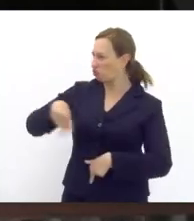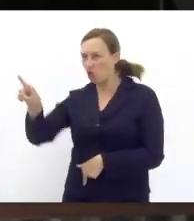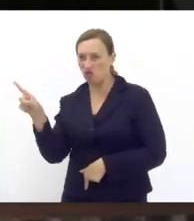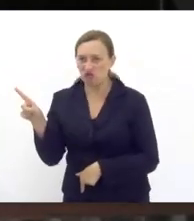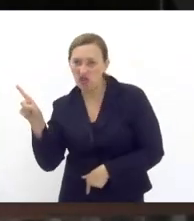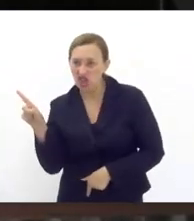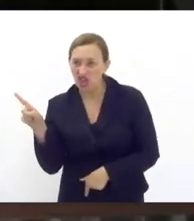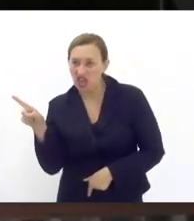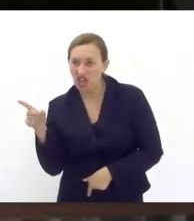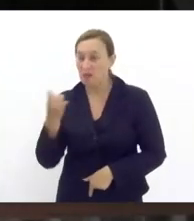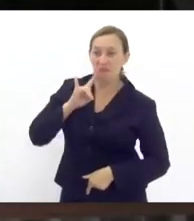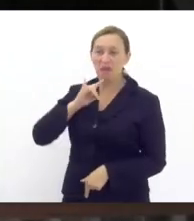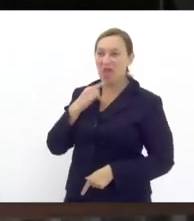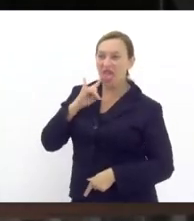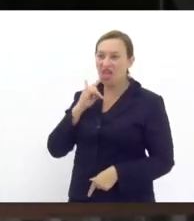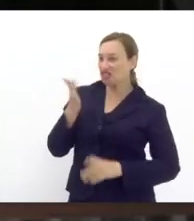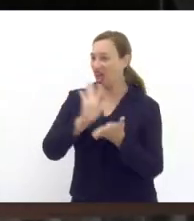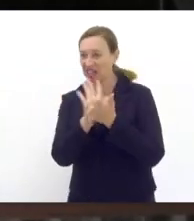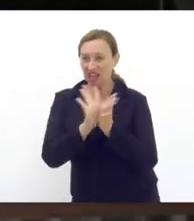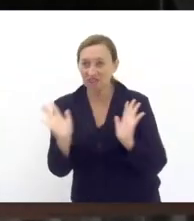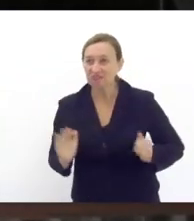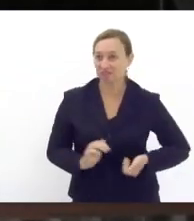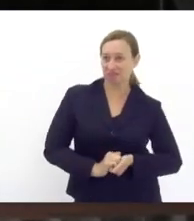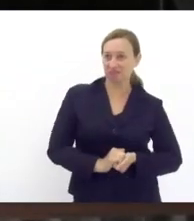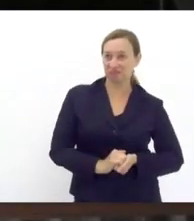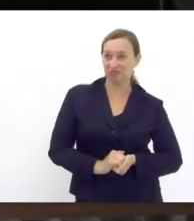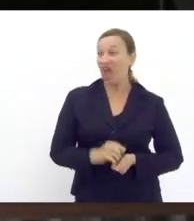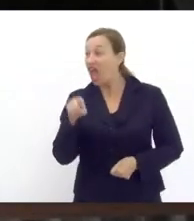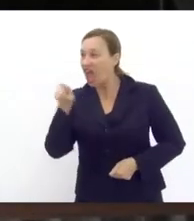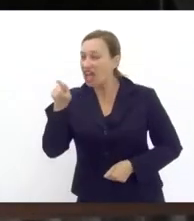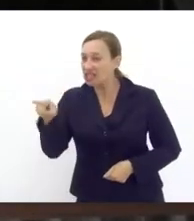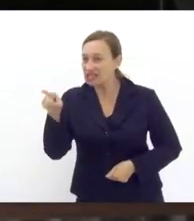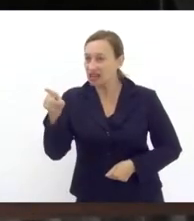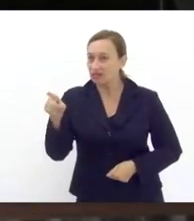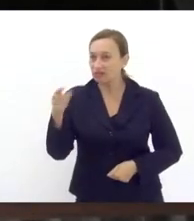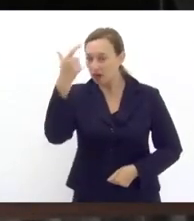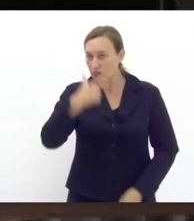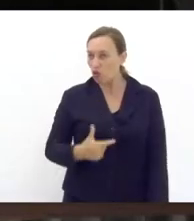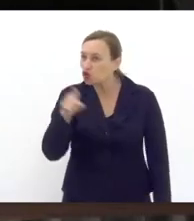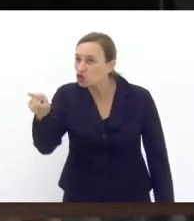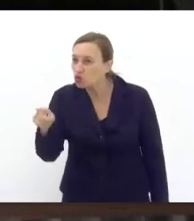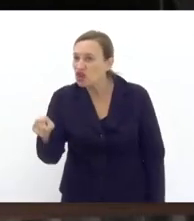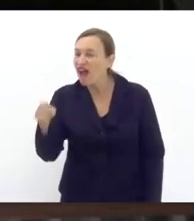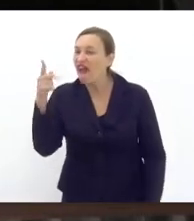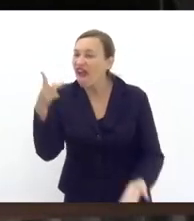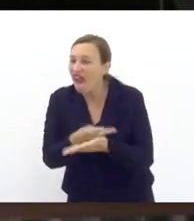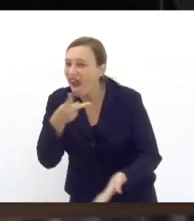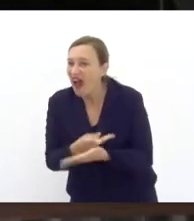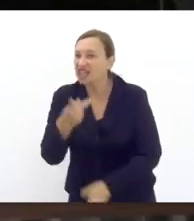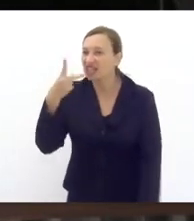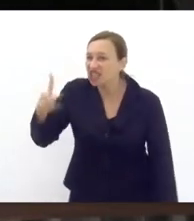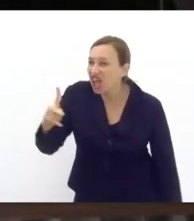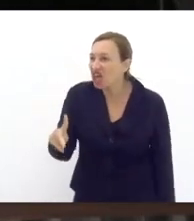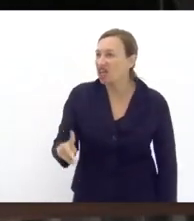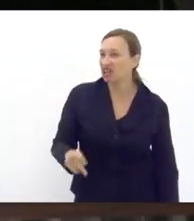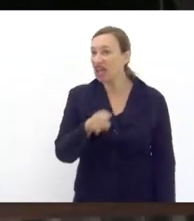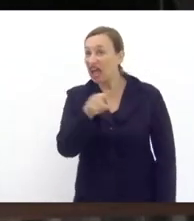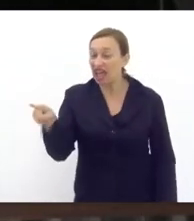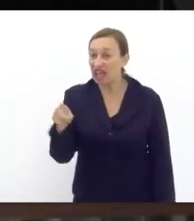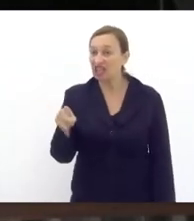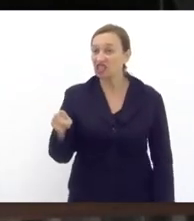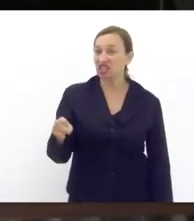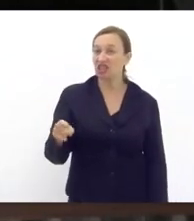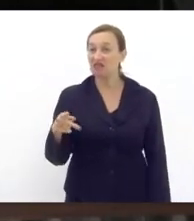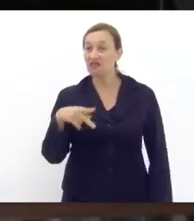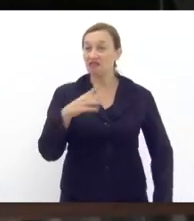participo, não atuo, não bebo. Essa é a postura irresponsável daqueles que se